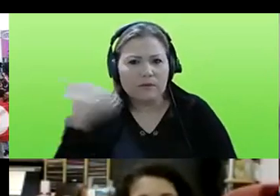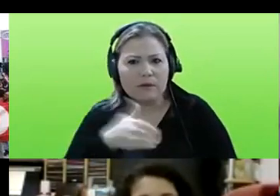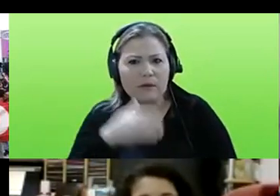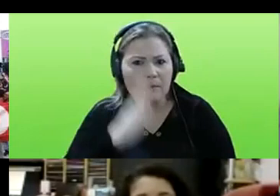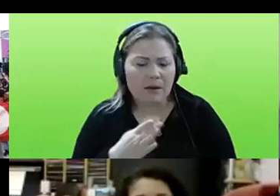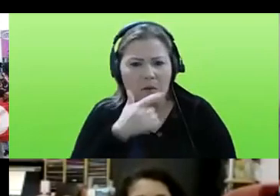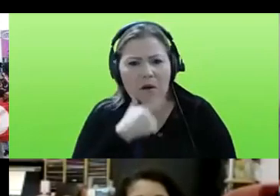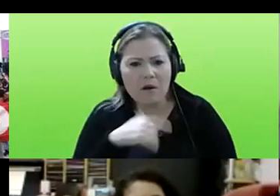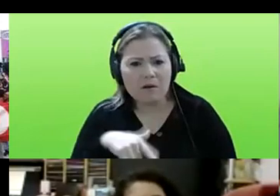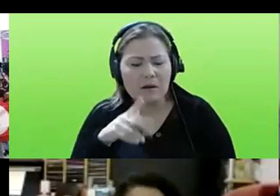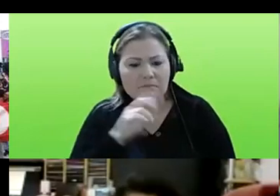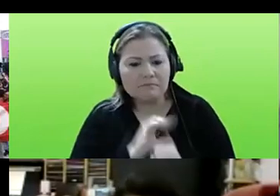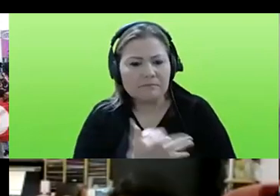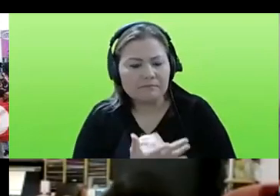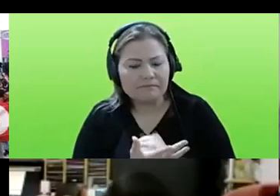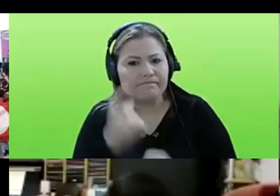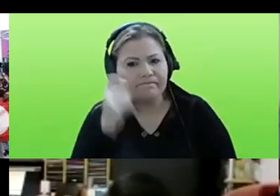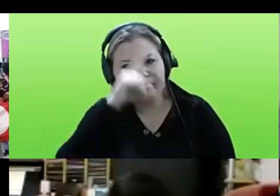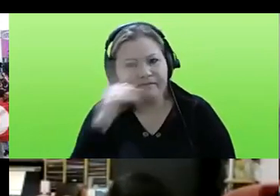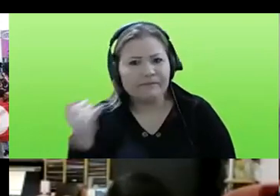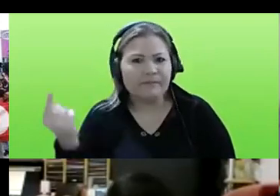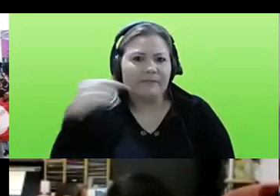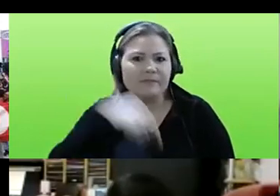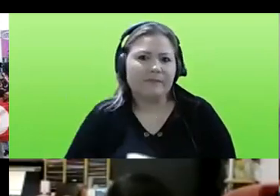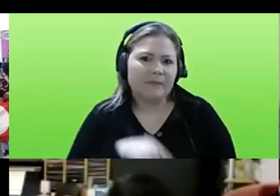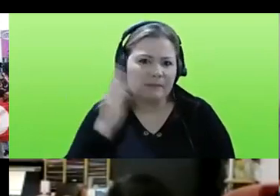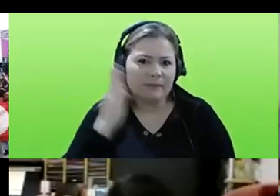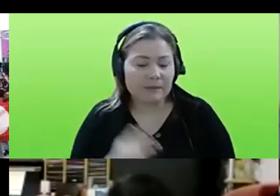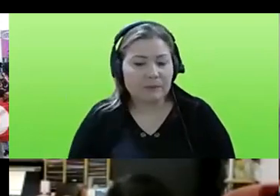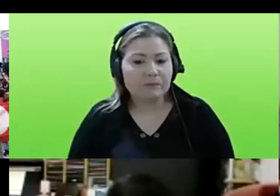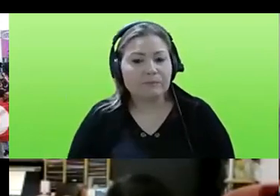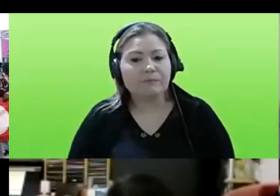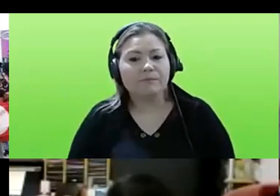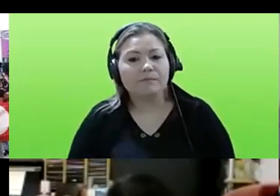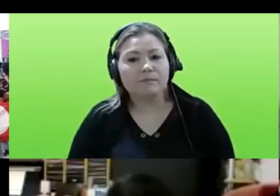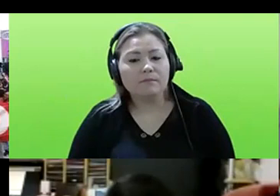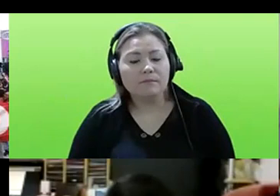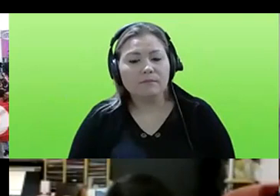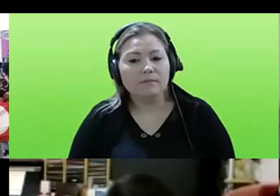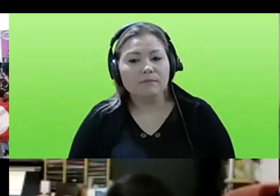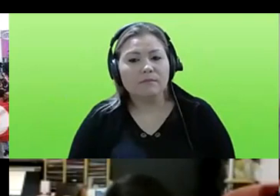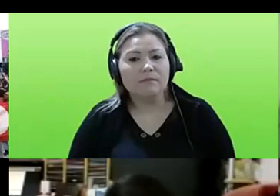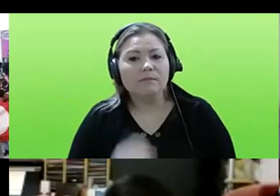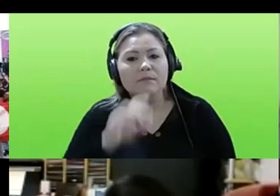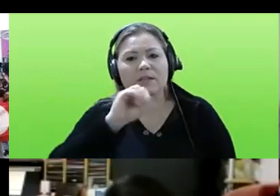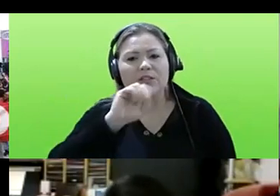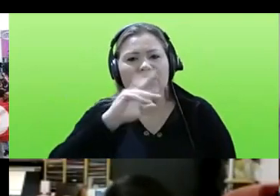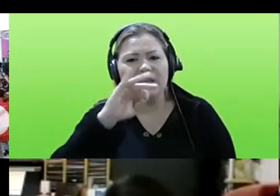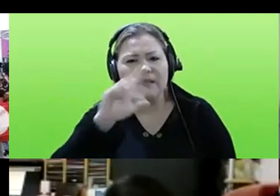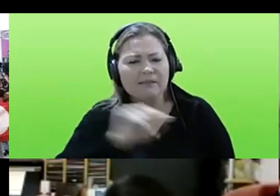a pandemia dificilmente ela vai poder vir. E Sheila Benabib, vários desses